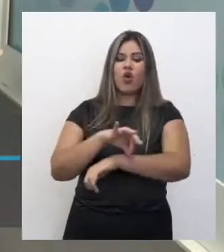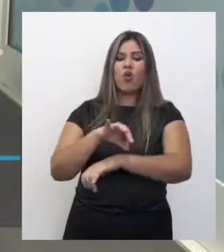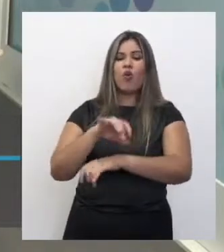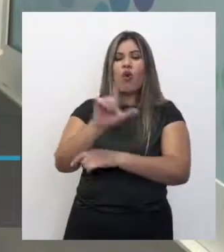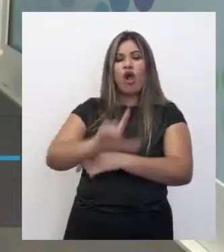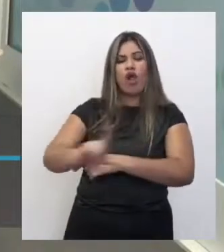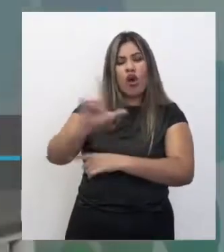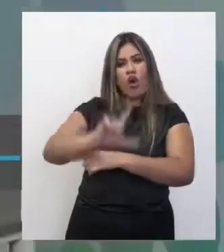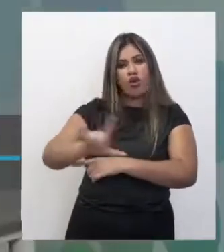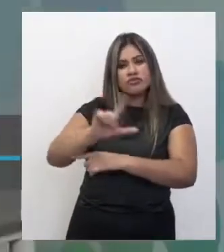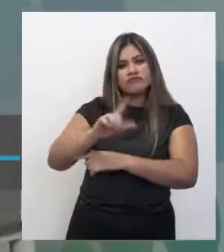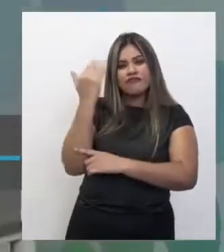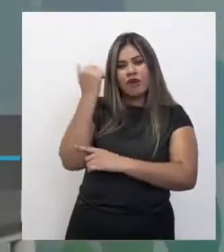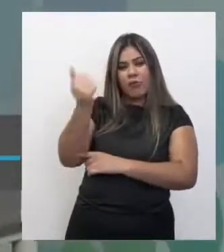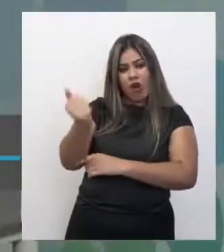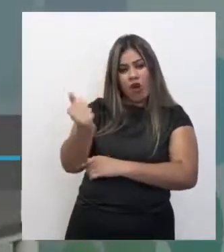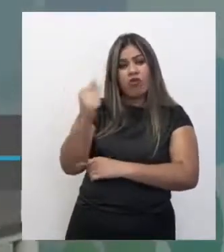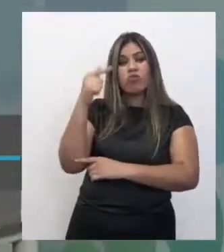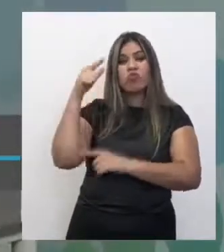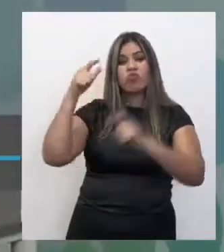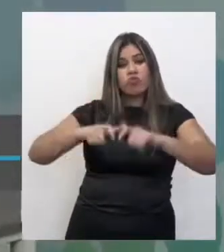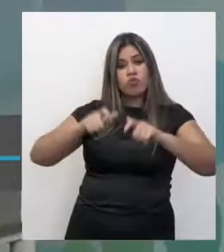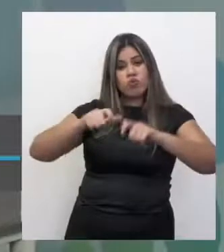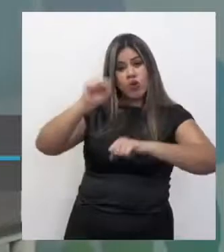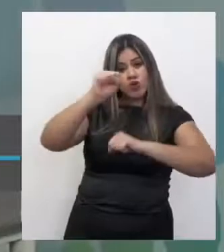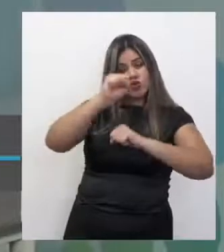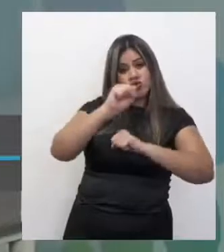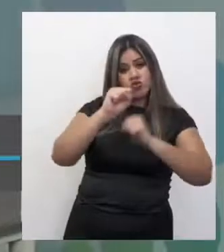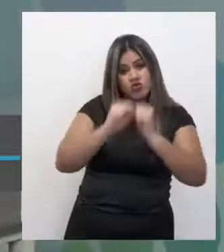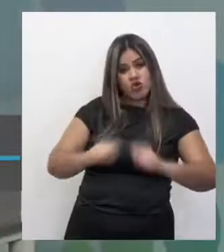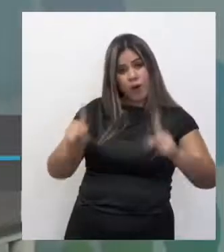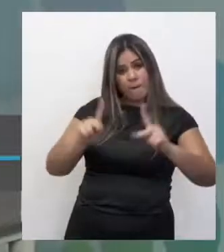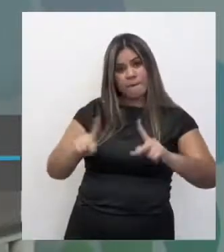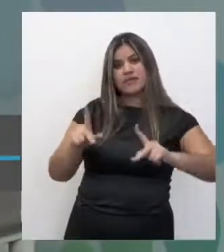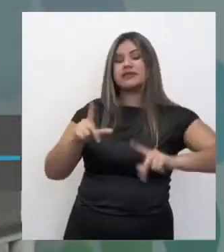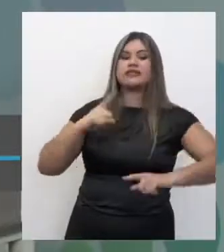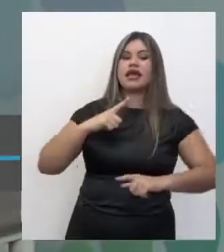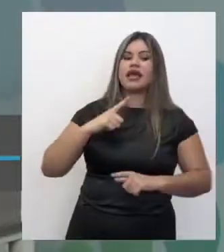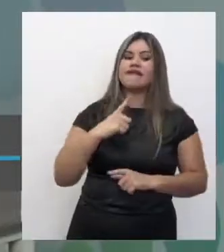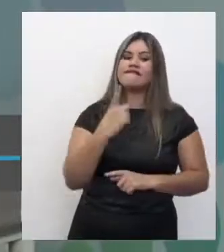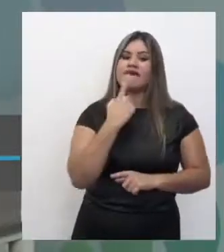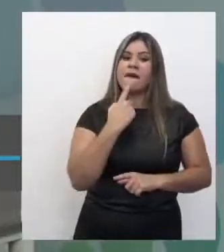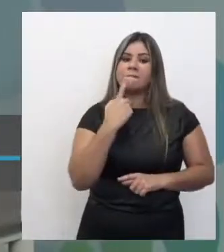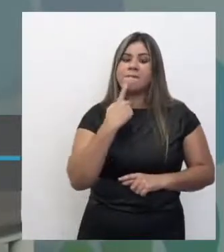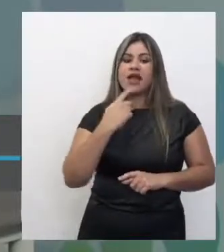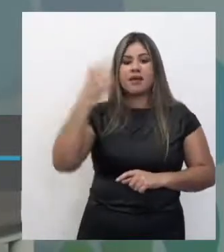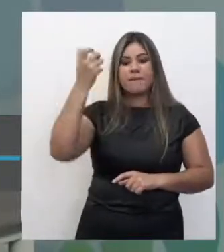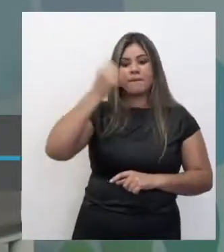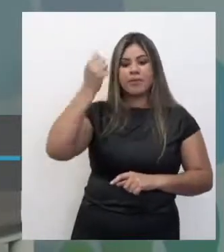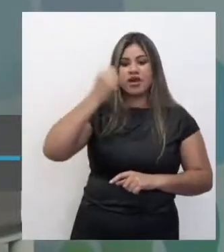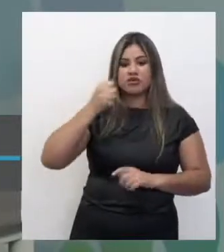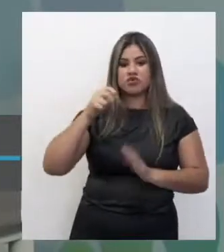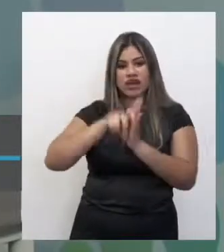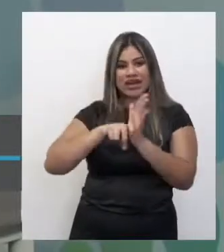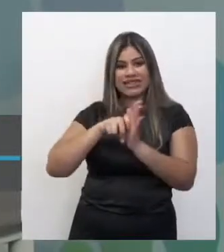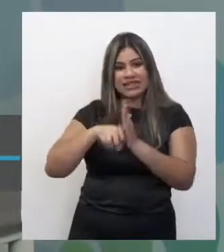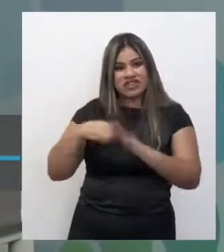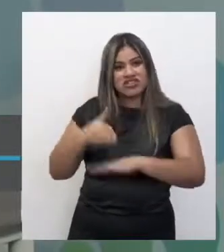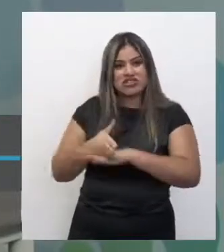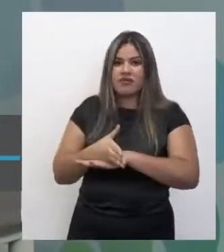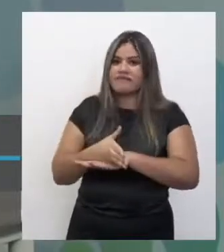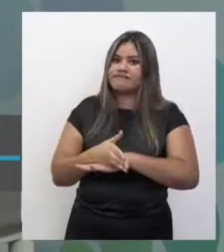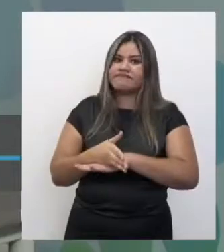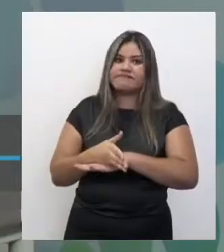tem em shoppings, e você tenta entrar naquela loja, aquela loja de logo vermelho e branco, tenta um cadeirante entrar naquela loja.